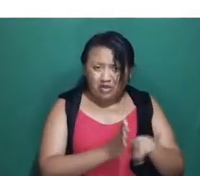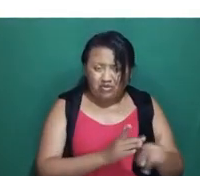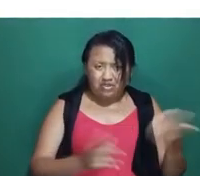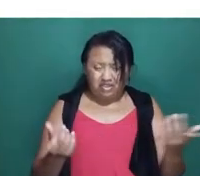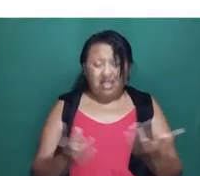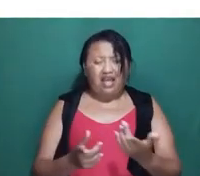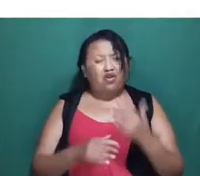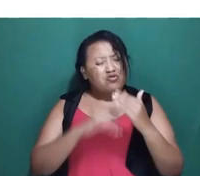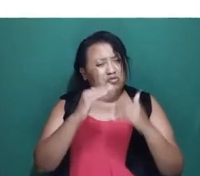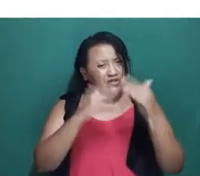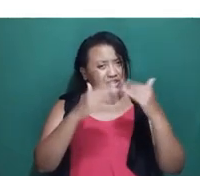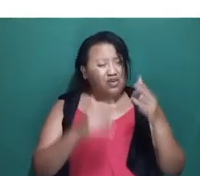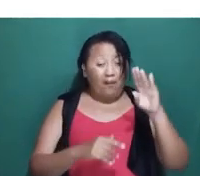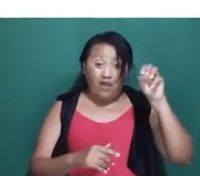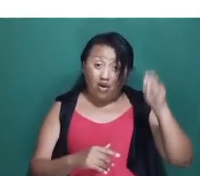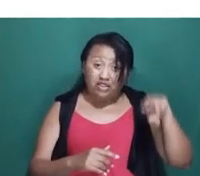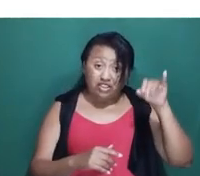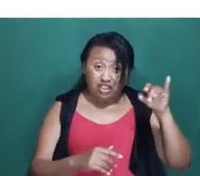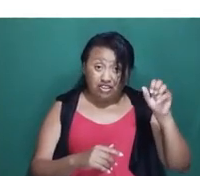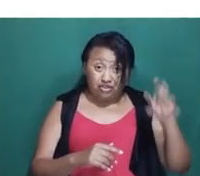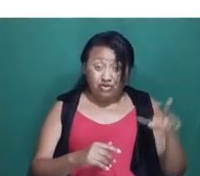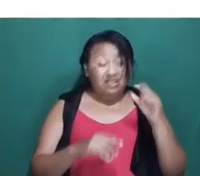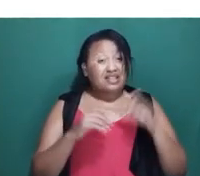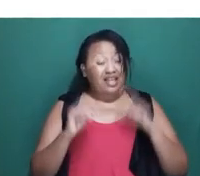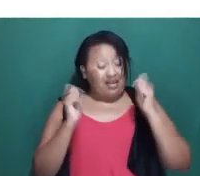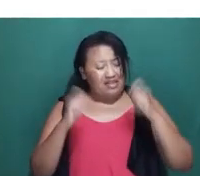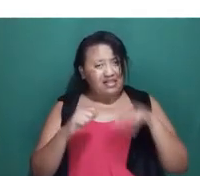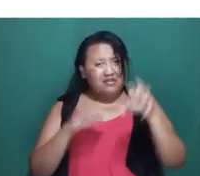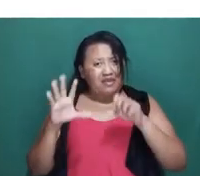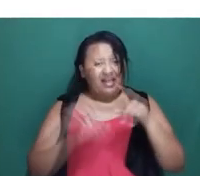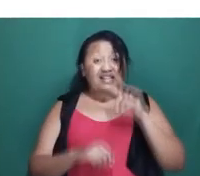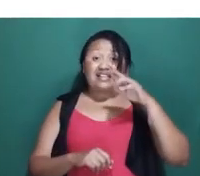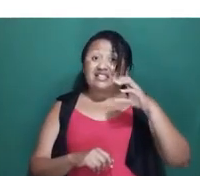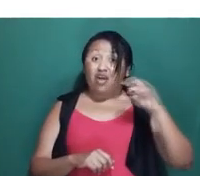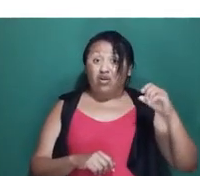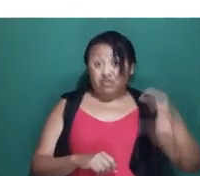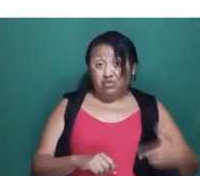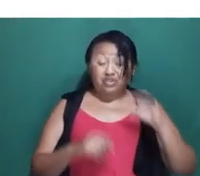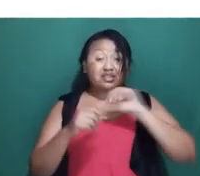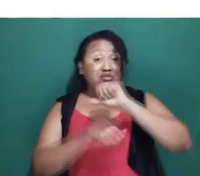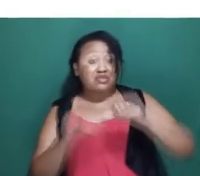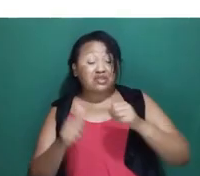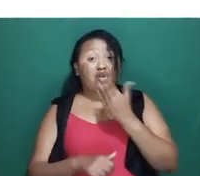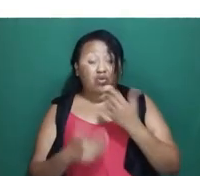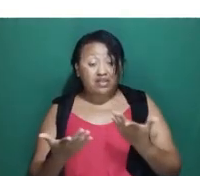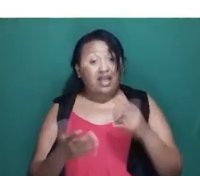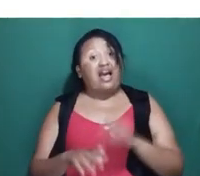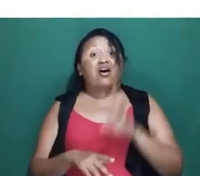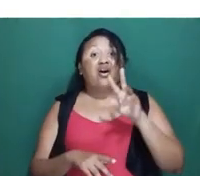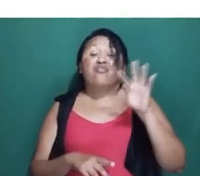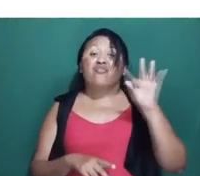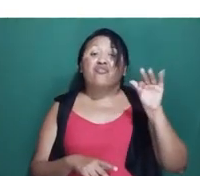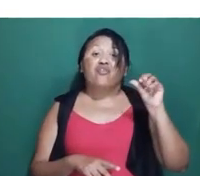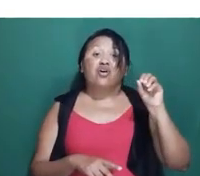aquele processo bioenergético que tem a capacidade de pegar CO2 e transformar em comida é a fotossíntese né